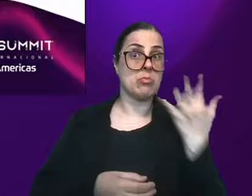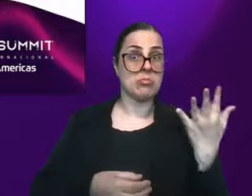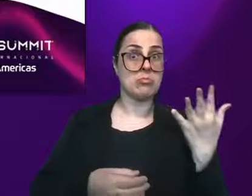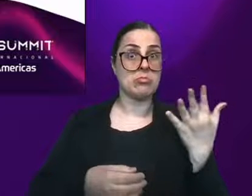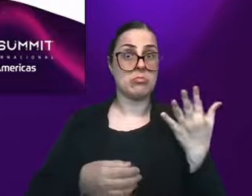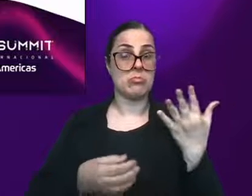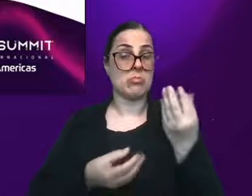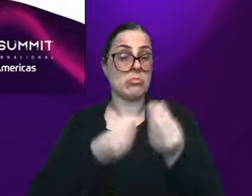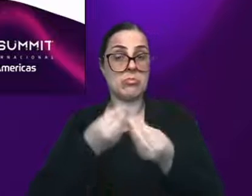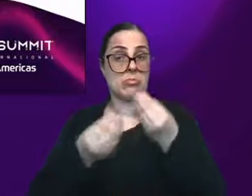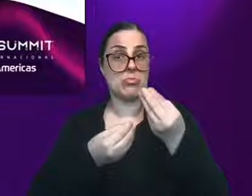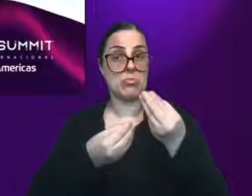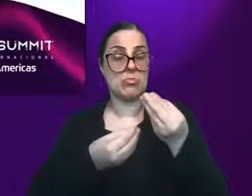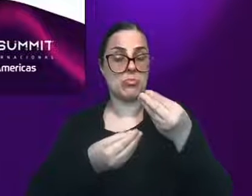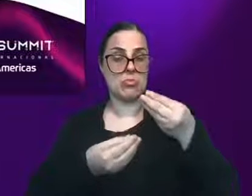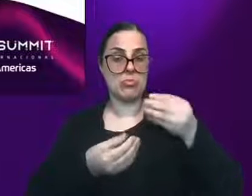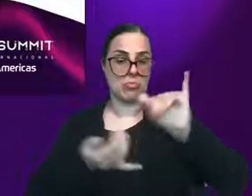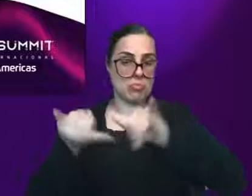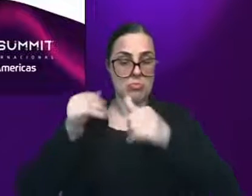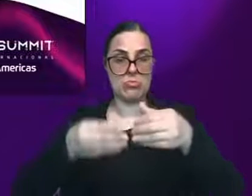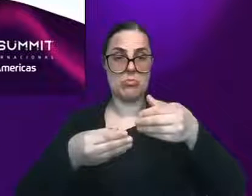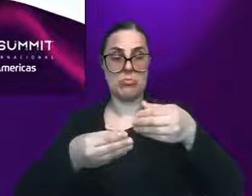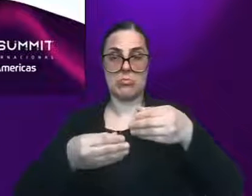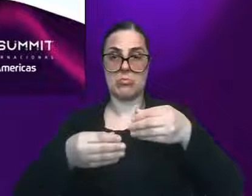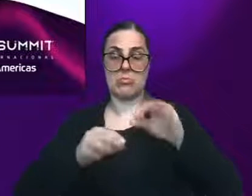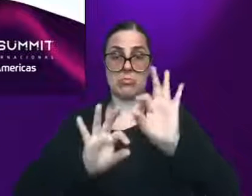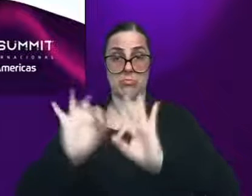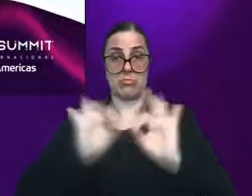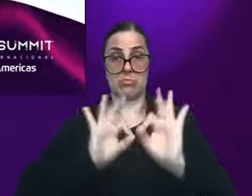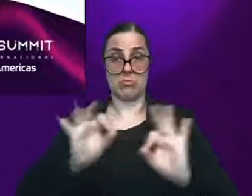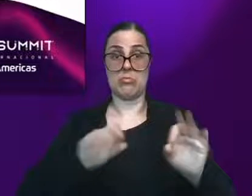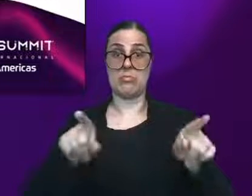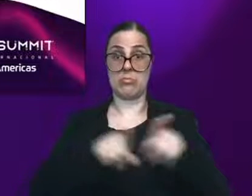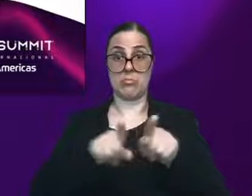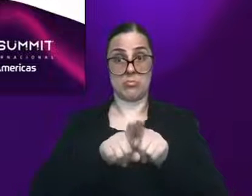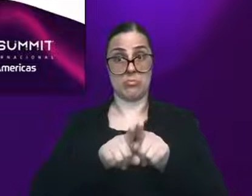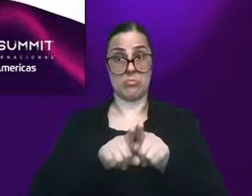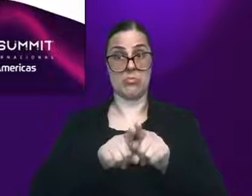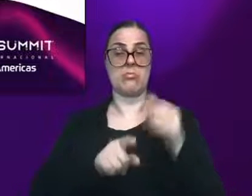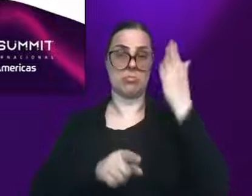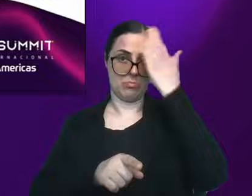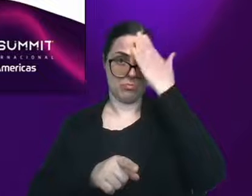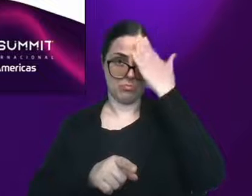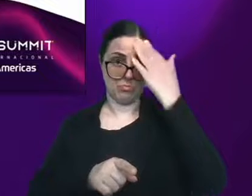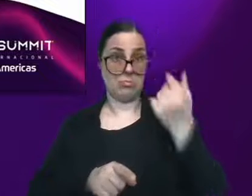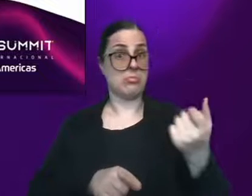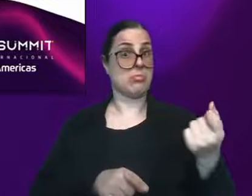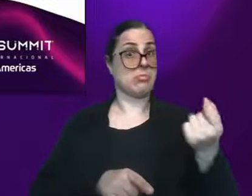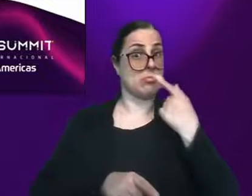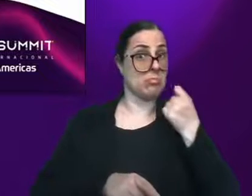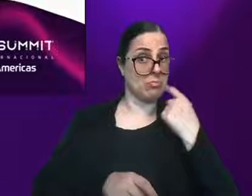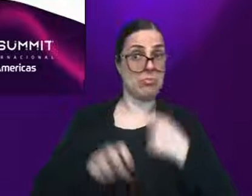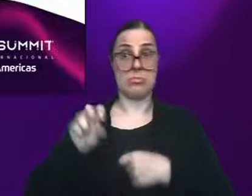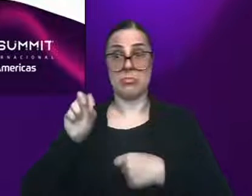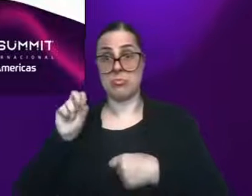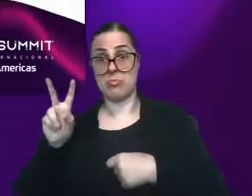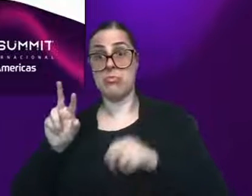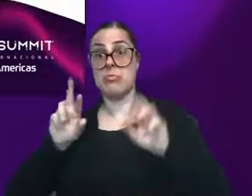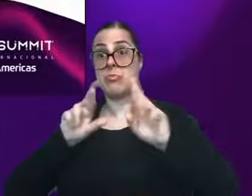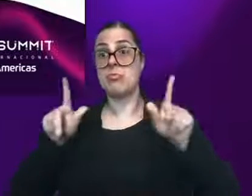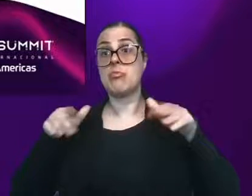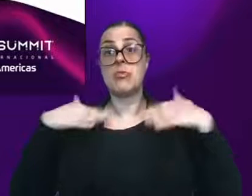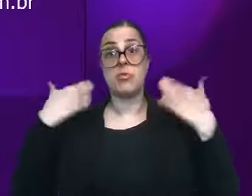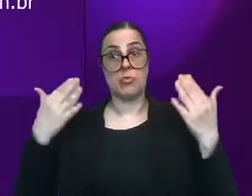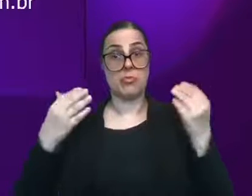E, terminando, a diferença entre o remédio e o veneno é a dose, isso é